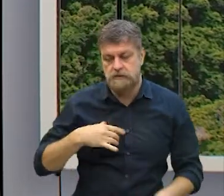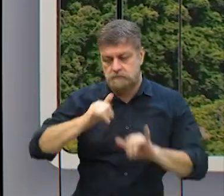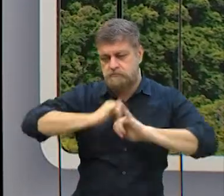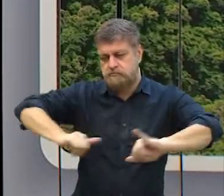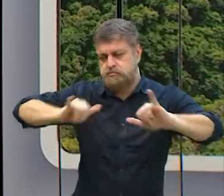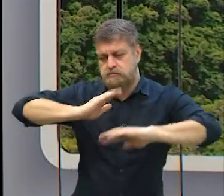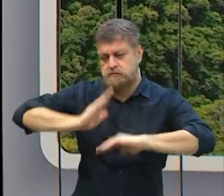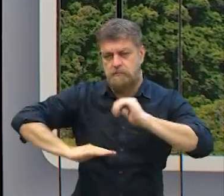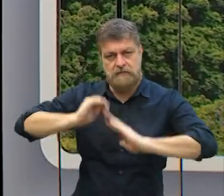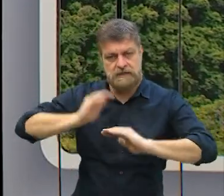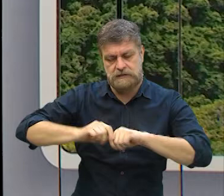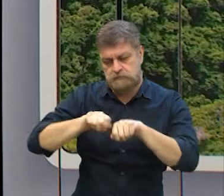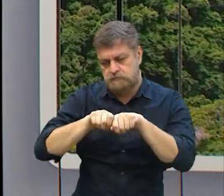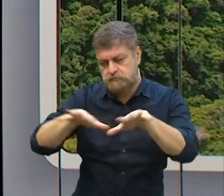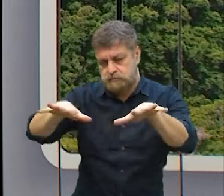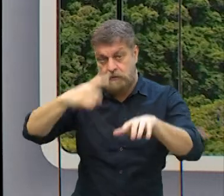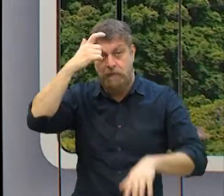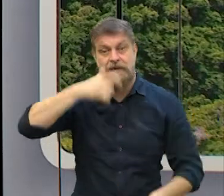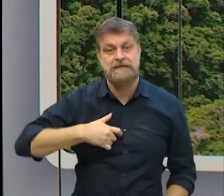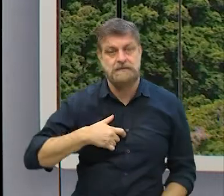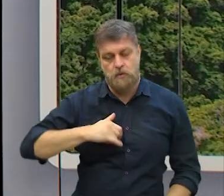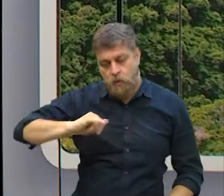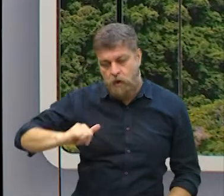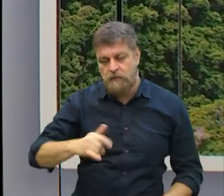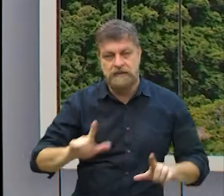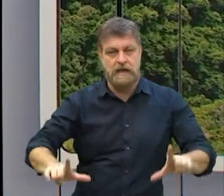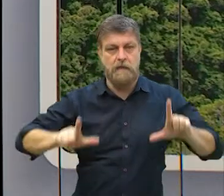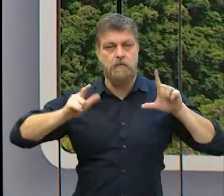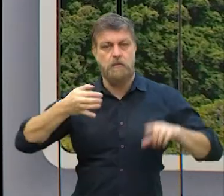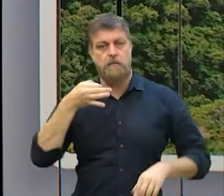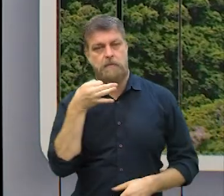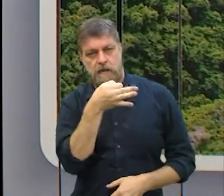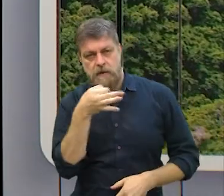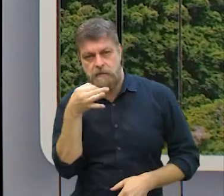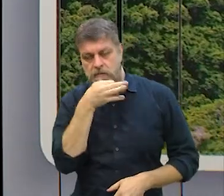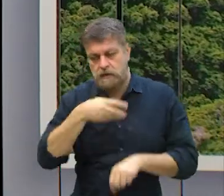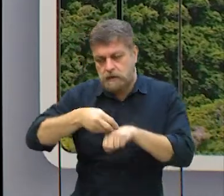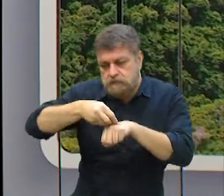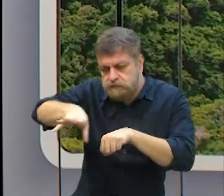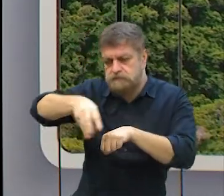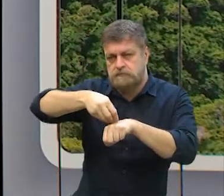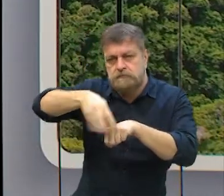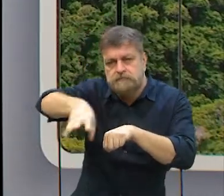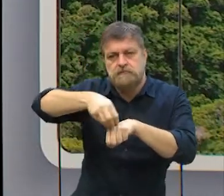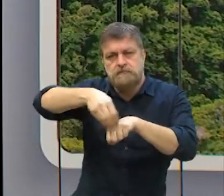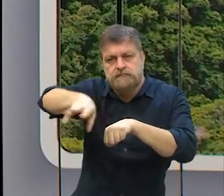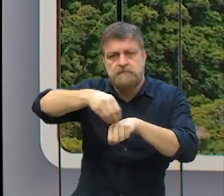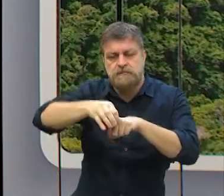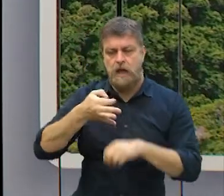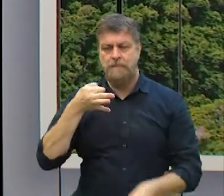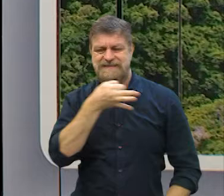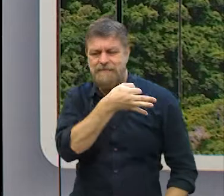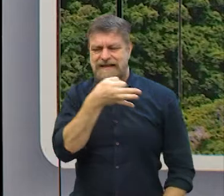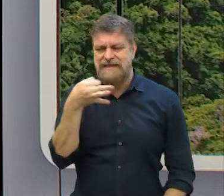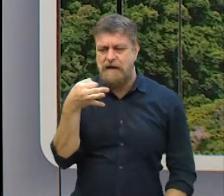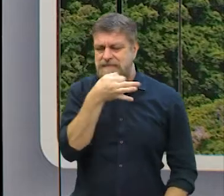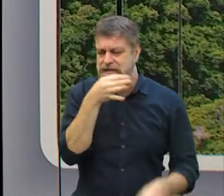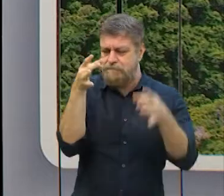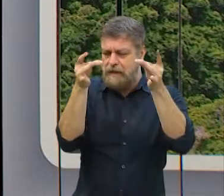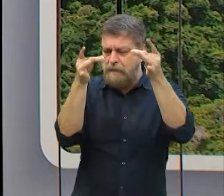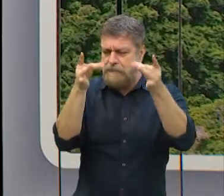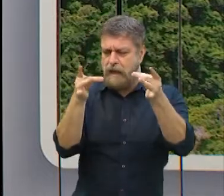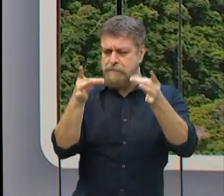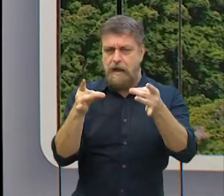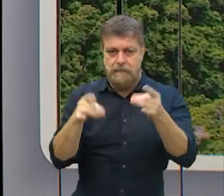mais maciça. Mas toda a oportunidade que eu tenho de subir na tribuna, eu passo essas informações de